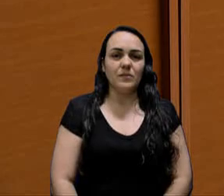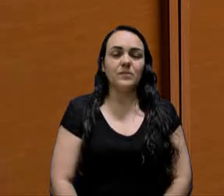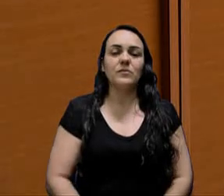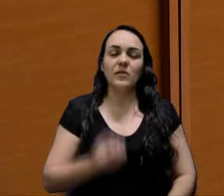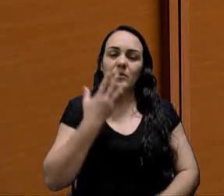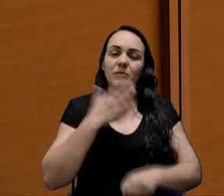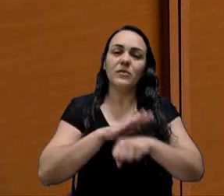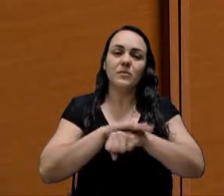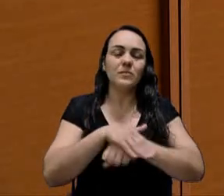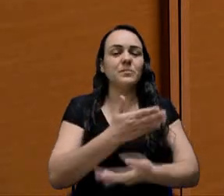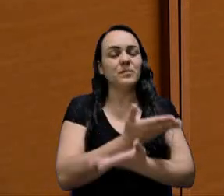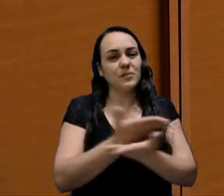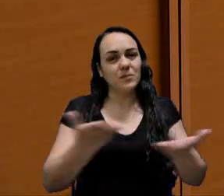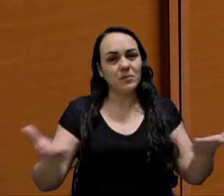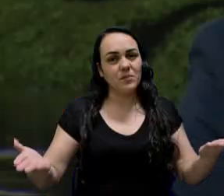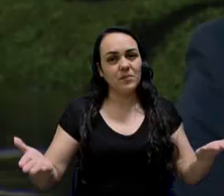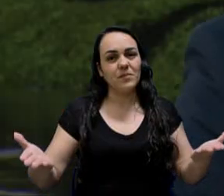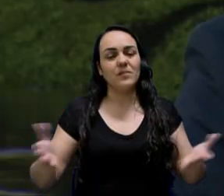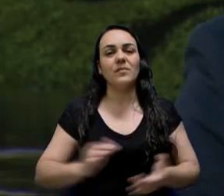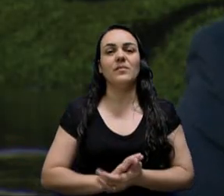Boa noite a todos e a todas.